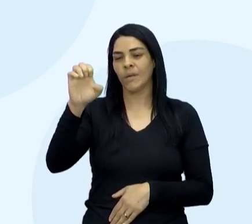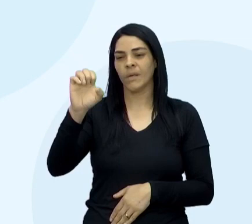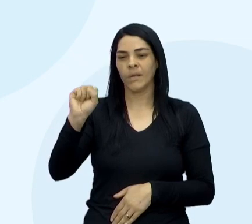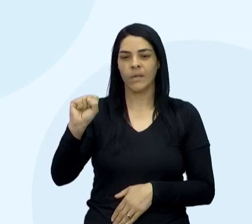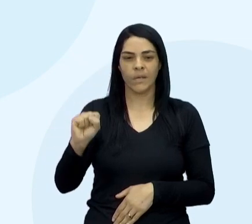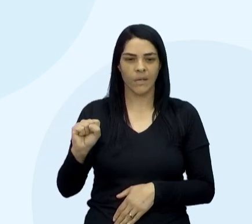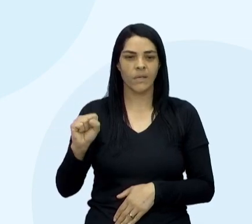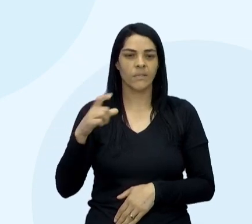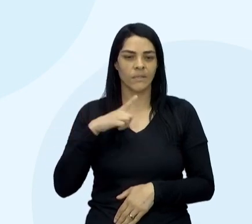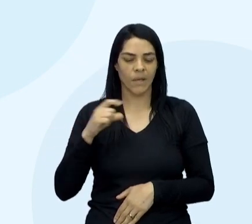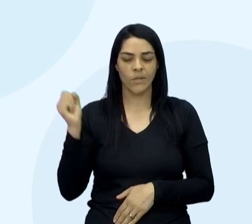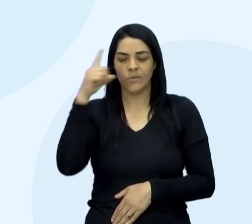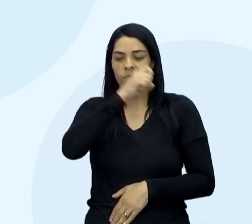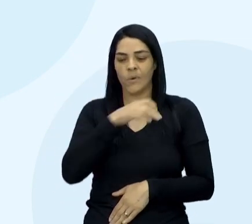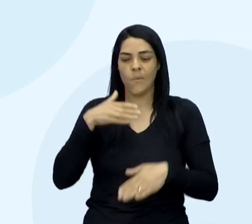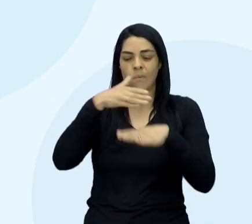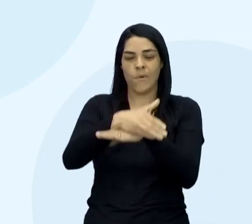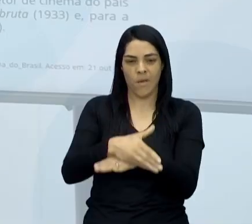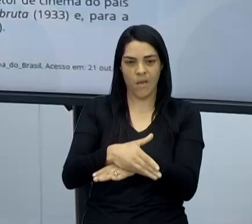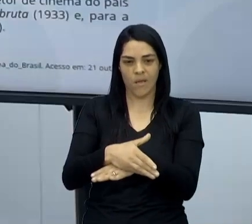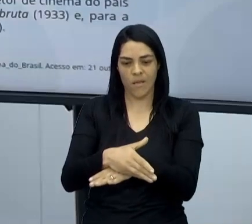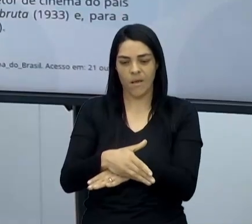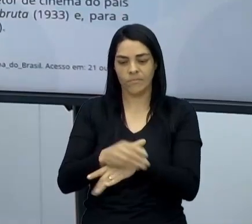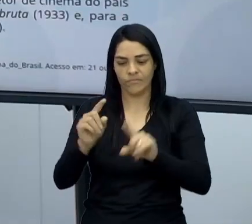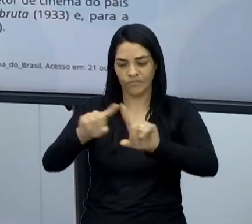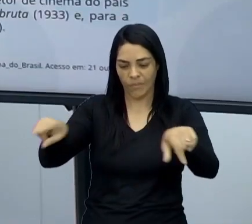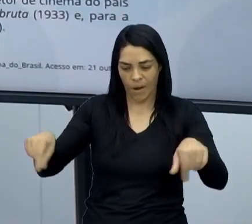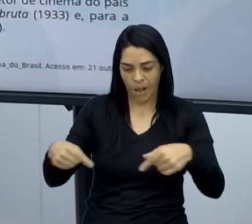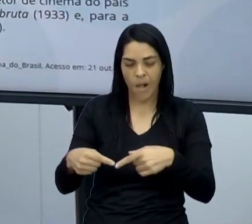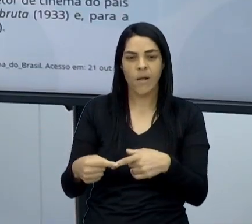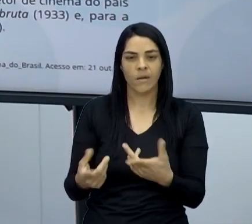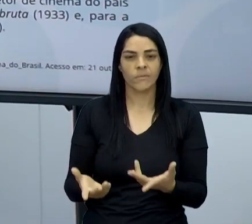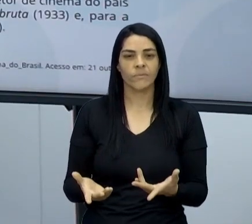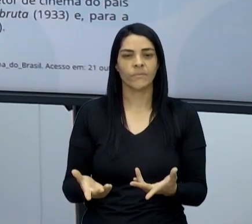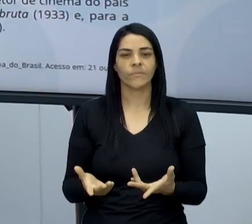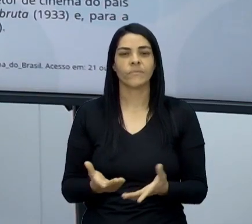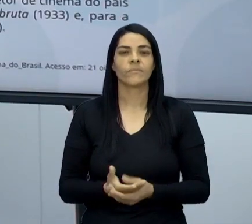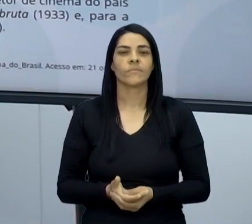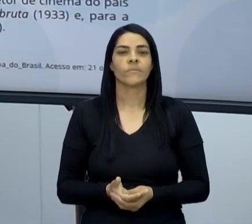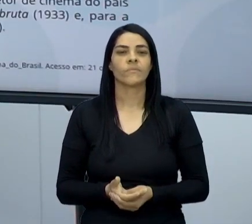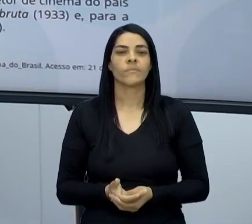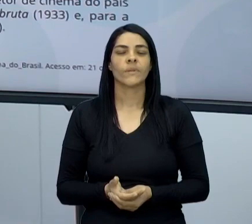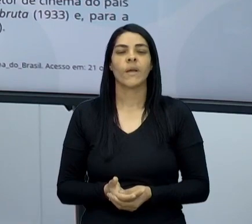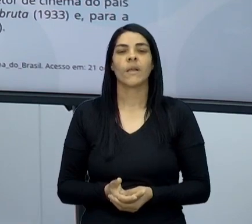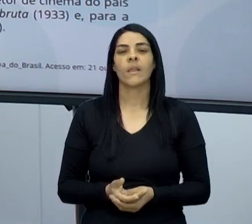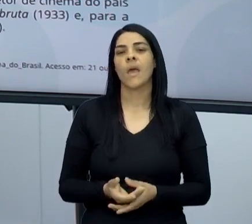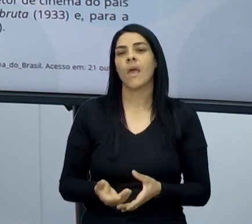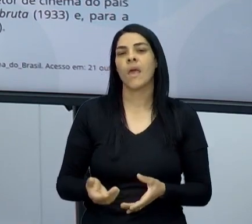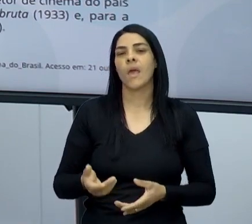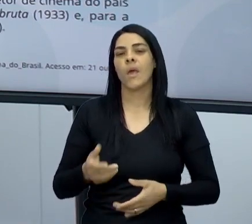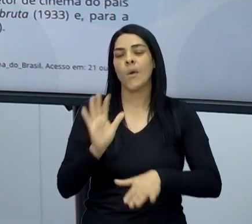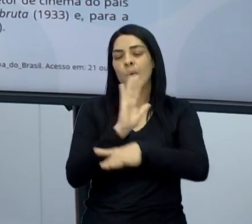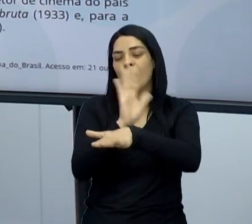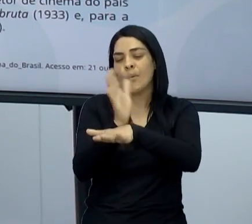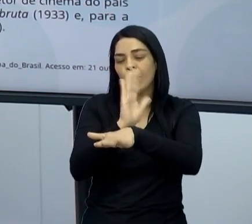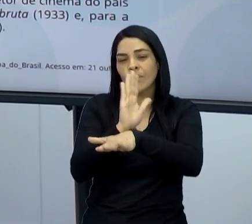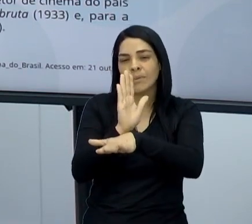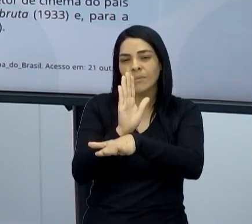Aí viramos a coisa. Olha que legal. Os filmes falados, eles tiveram dificuldade de chegar aqui. Por